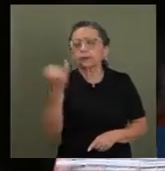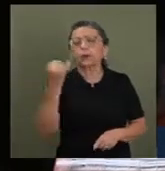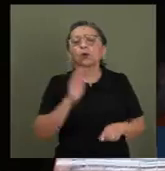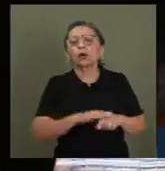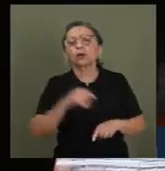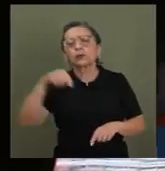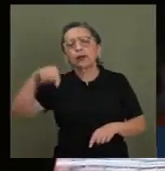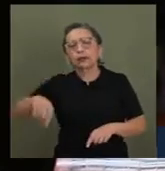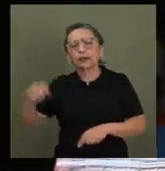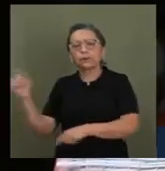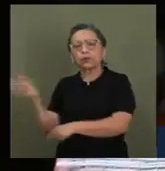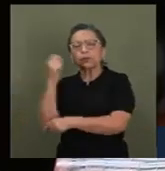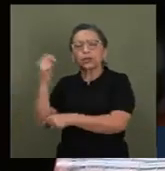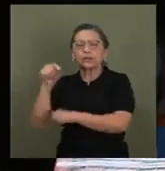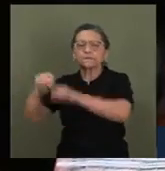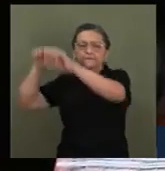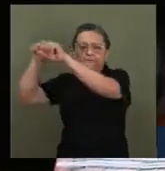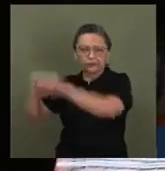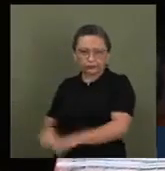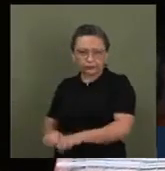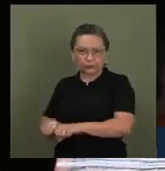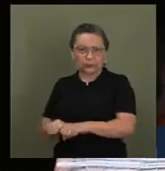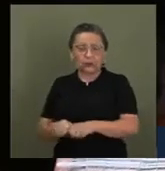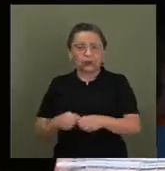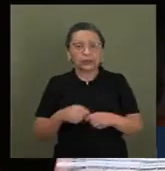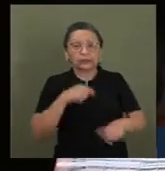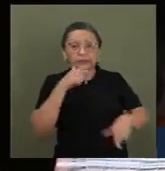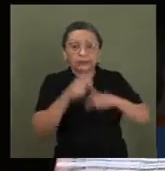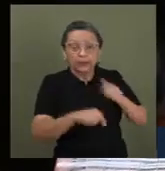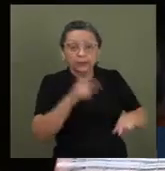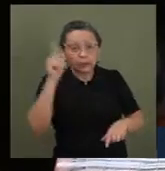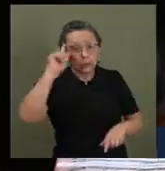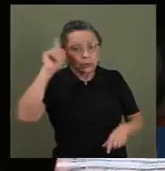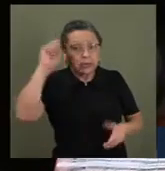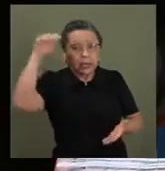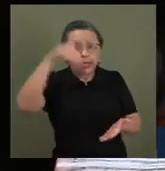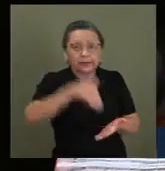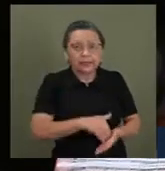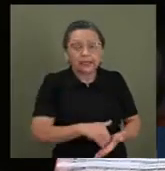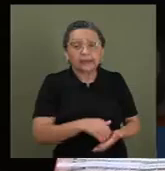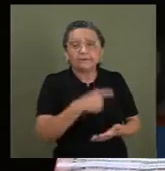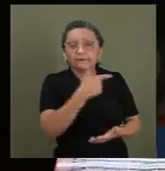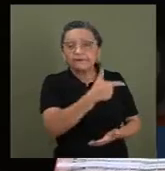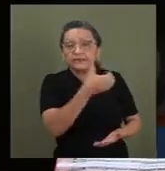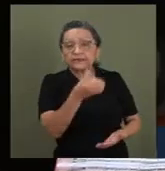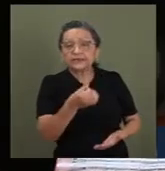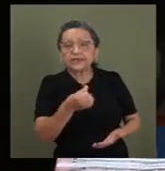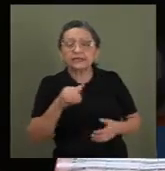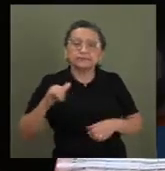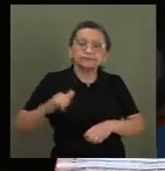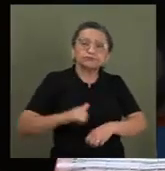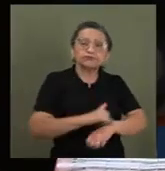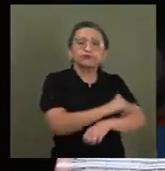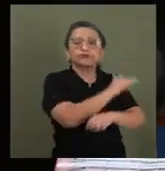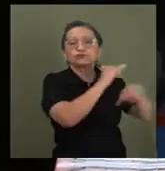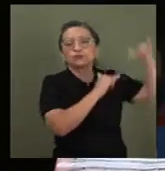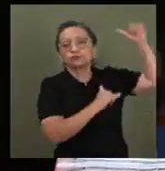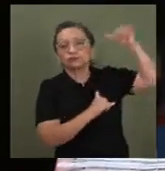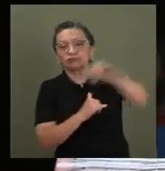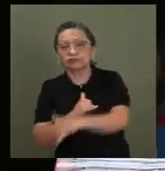Salgado Filho estava fechado, operando diariamente até 26 voos de partida e